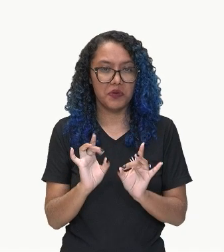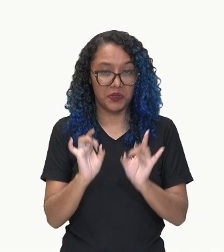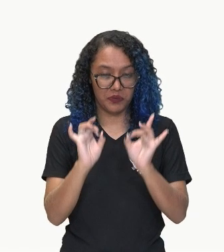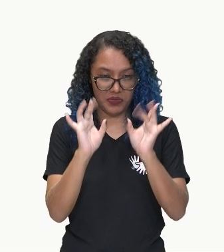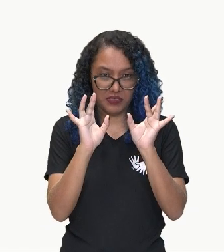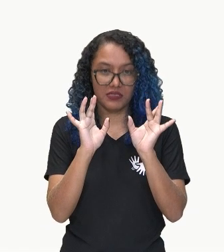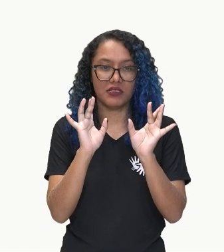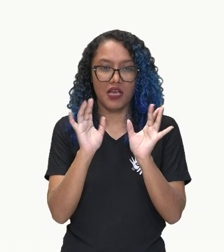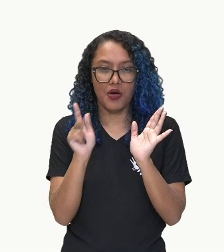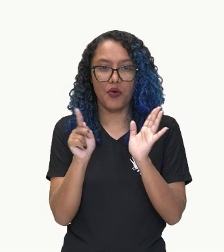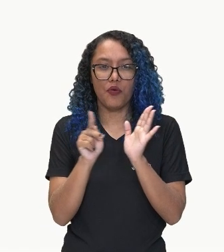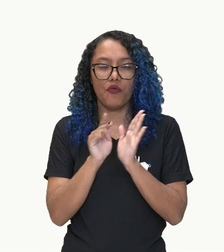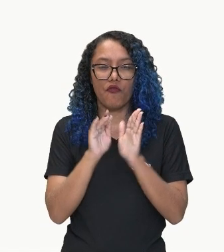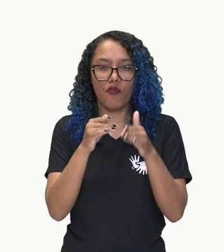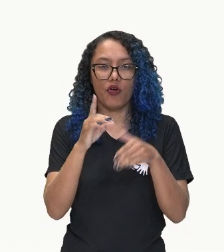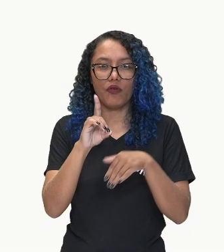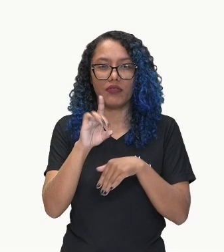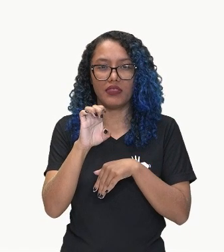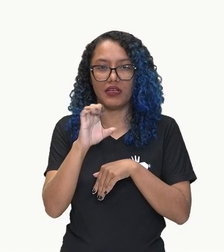especiais decimais,